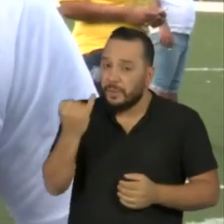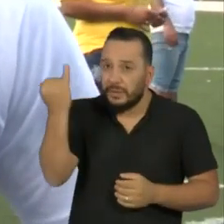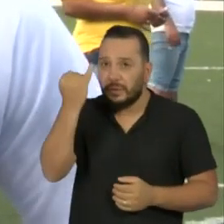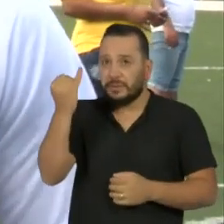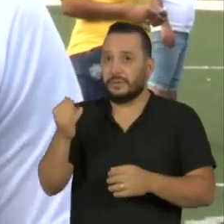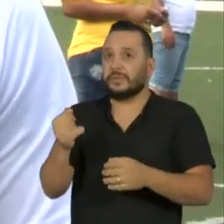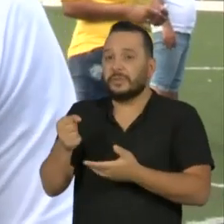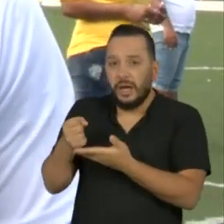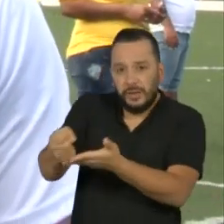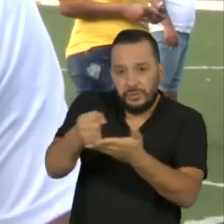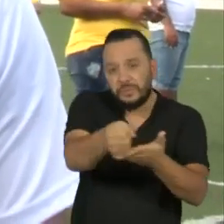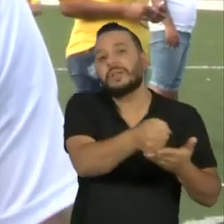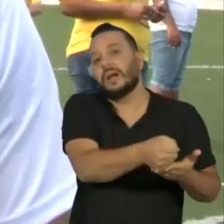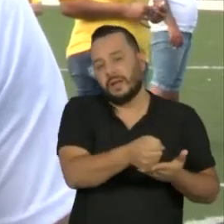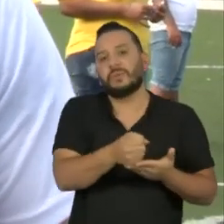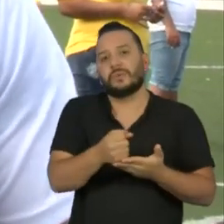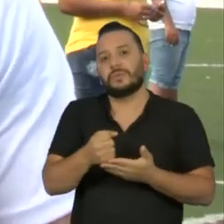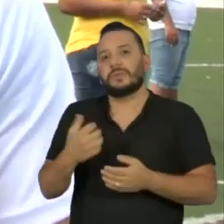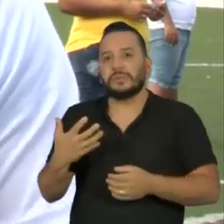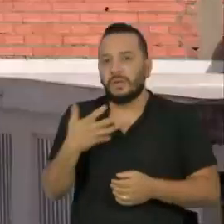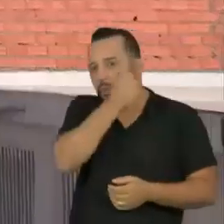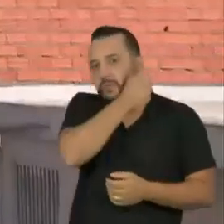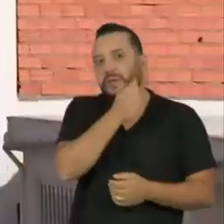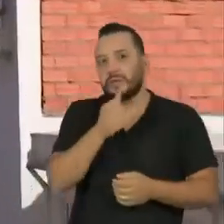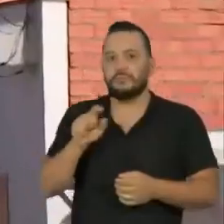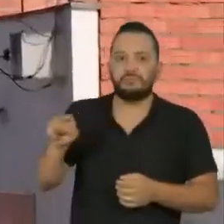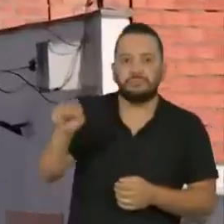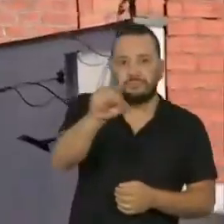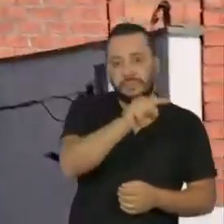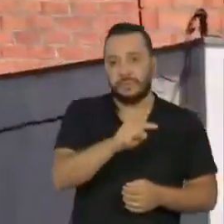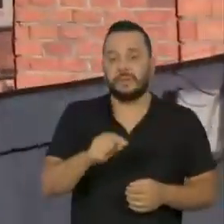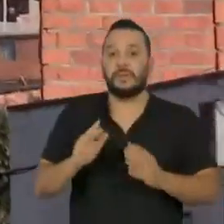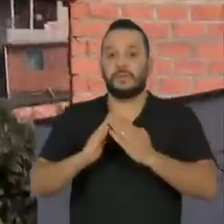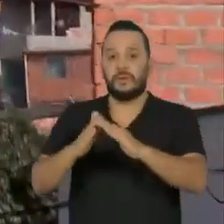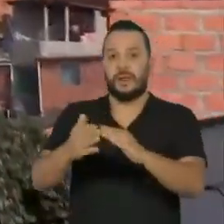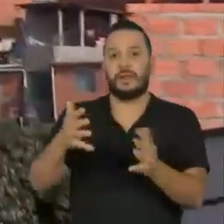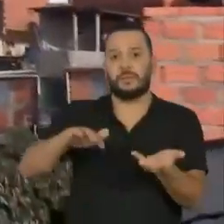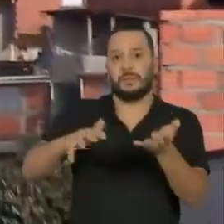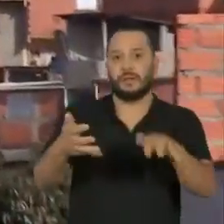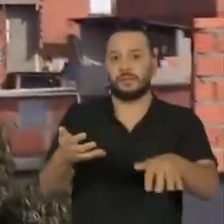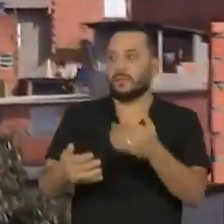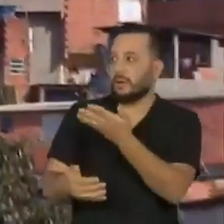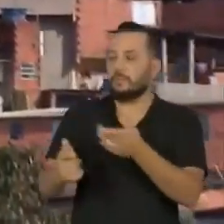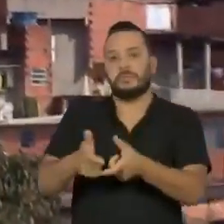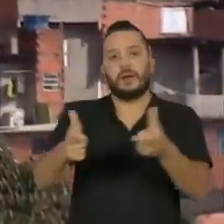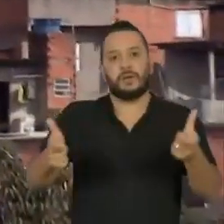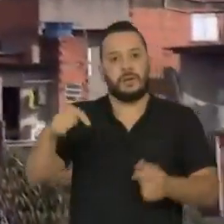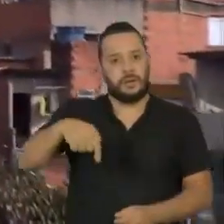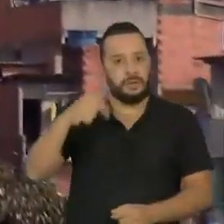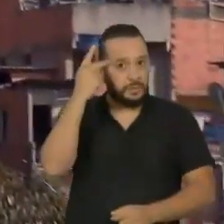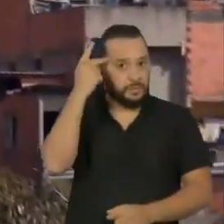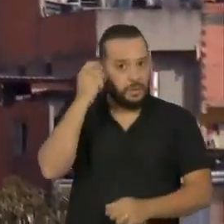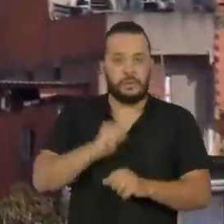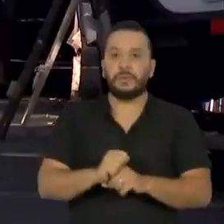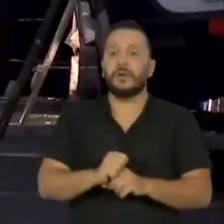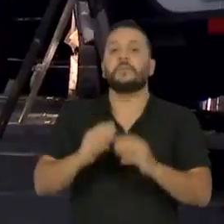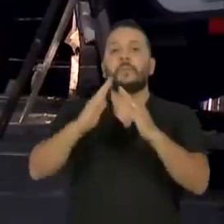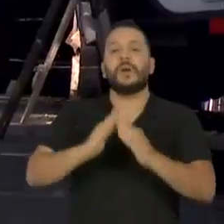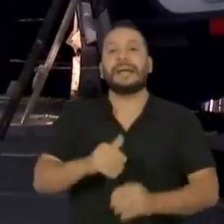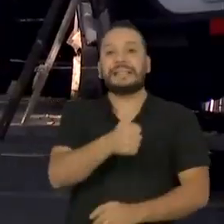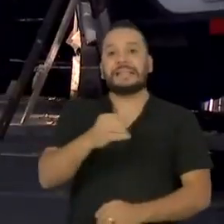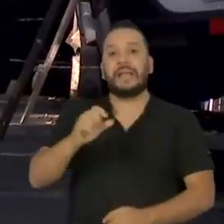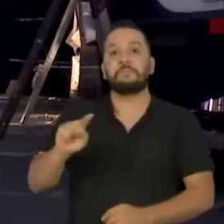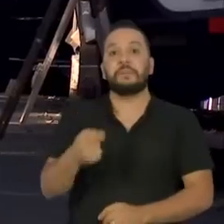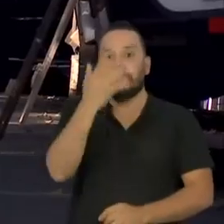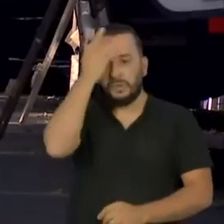estar dando a mão para eles e estando ao lado deles. A favela de Paraisópolis é a maior da cidade de São Paulo. Aqui moram 100 mil